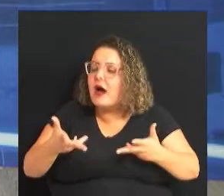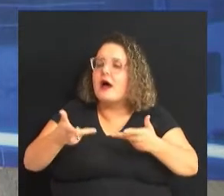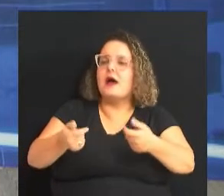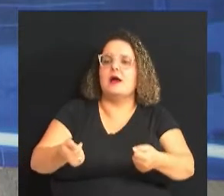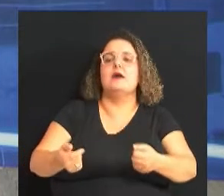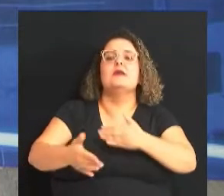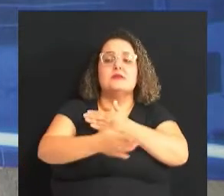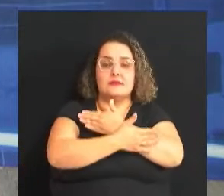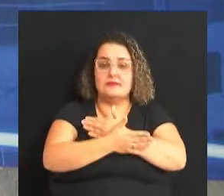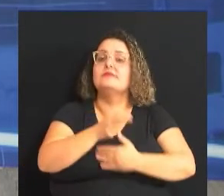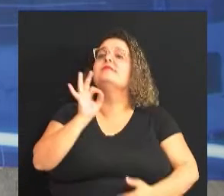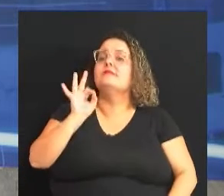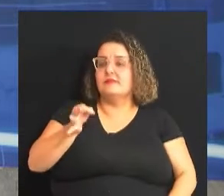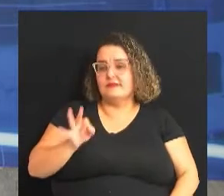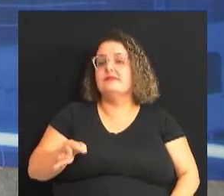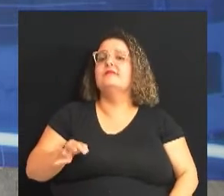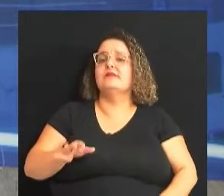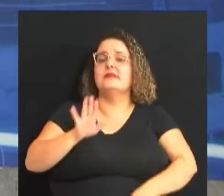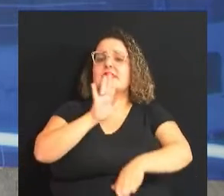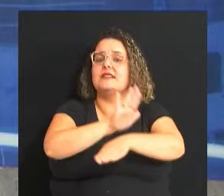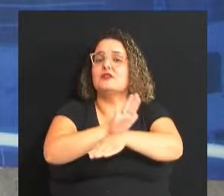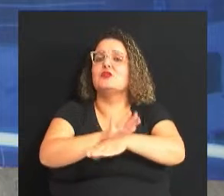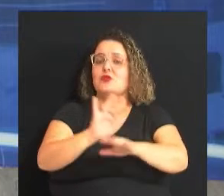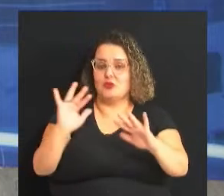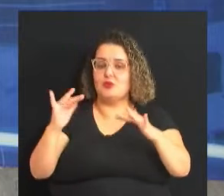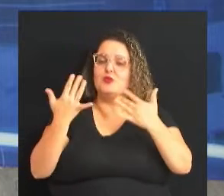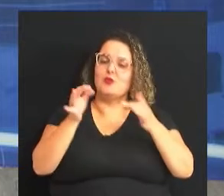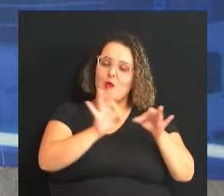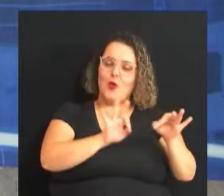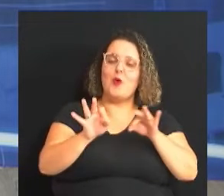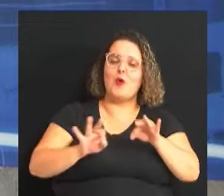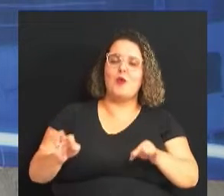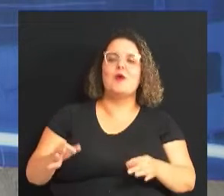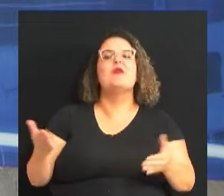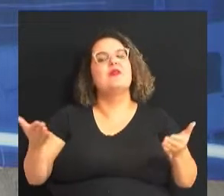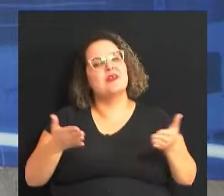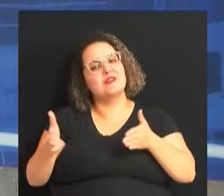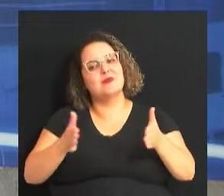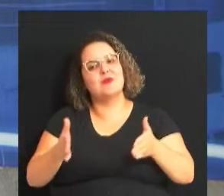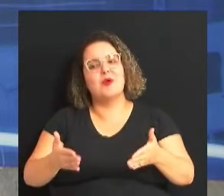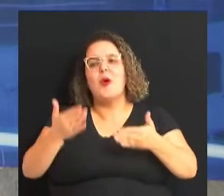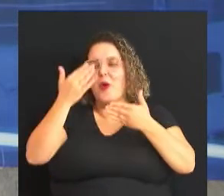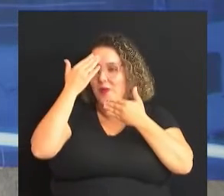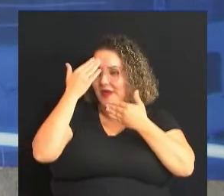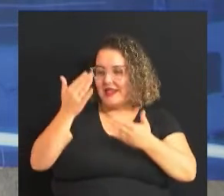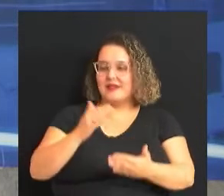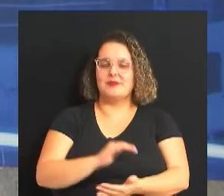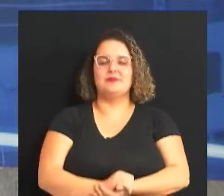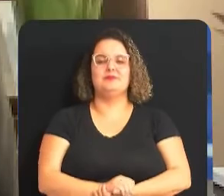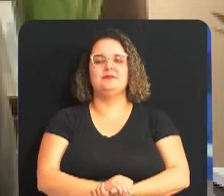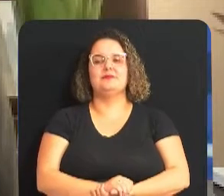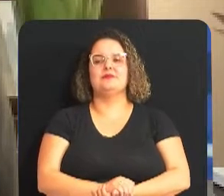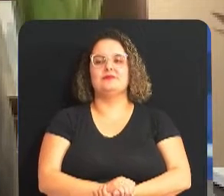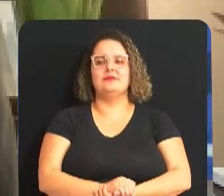ajudou e tenho certeza que também ajudou muita gente que está assistindo o nosso programa nesse momento. Muito obrigada.